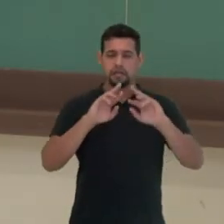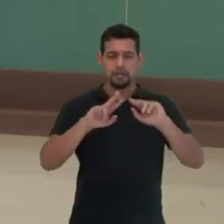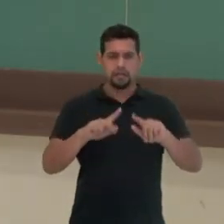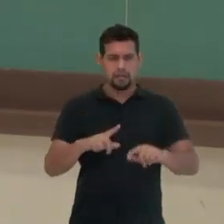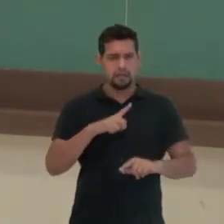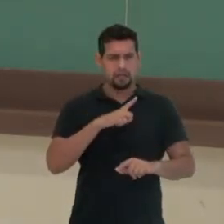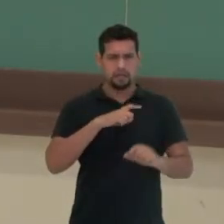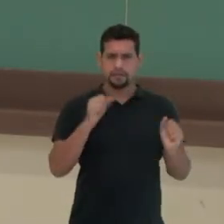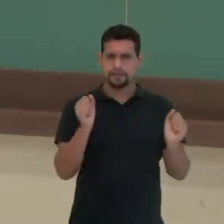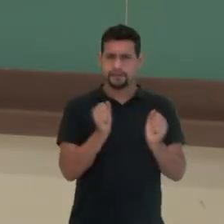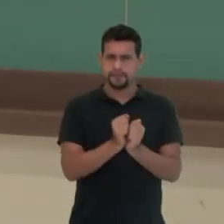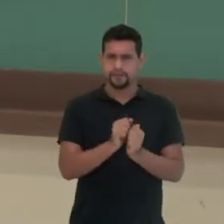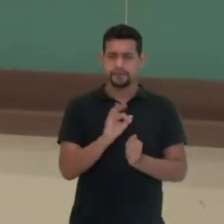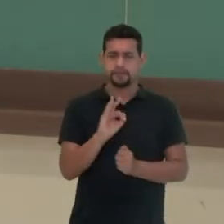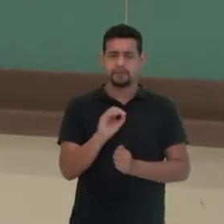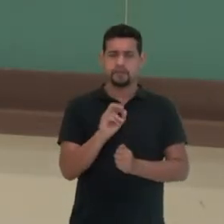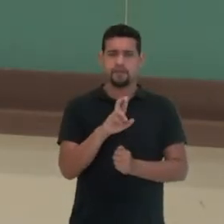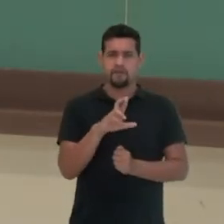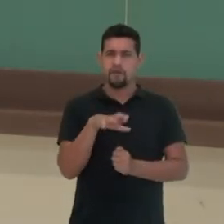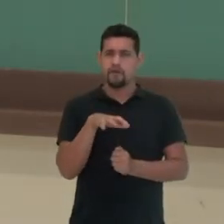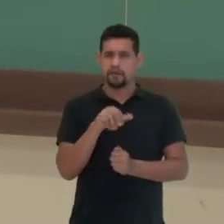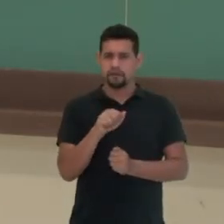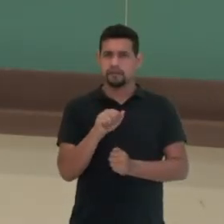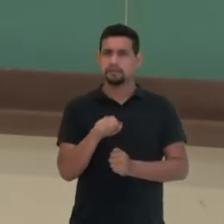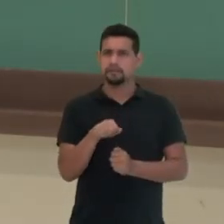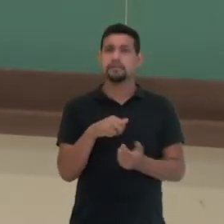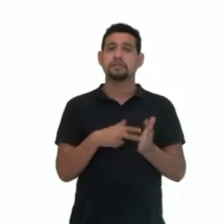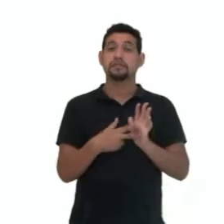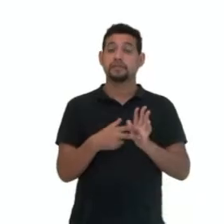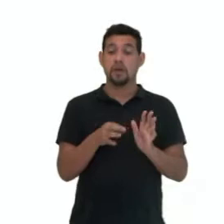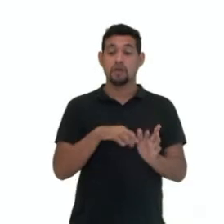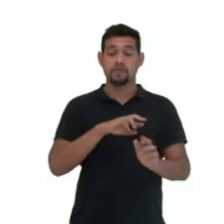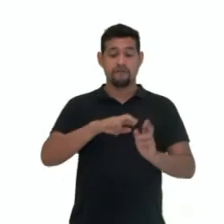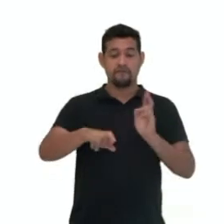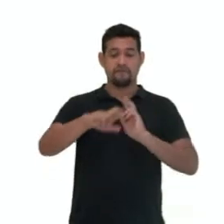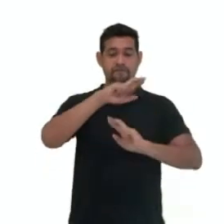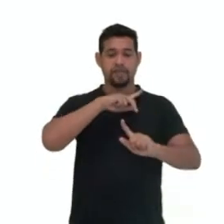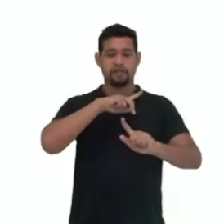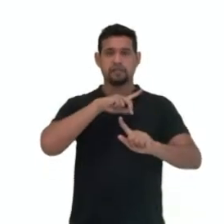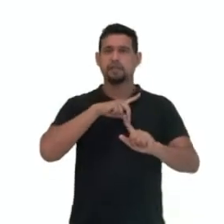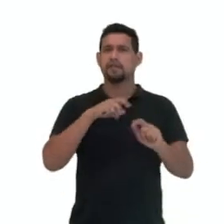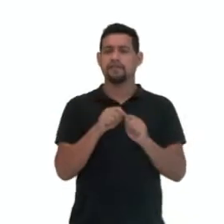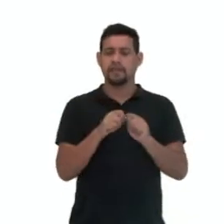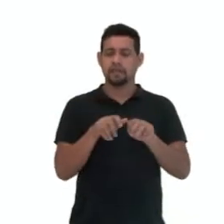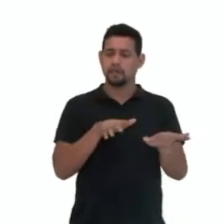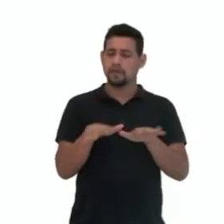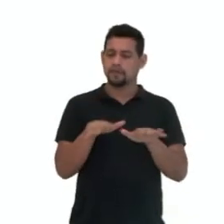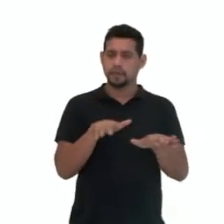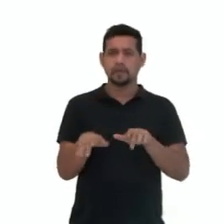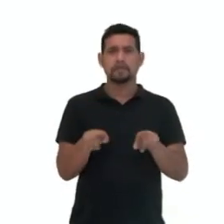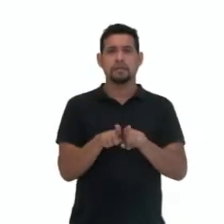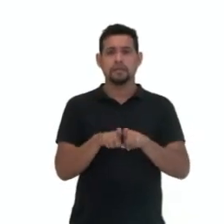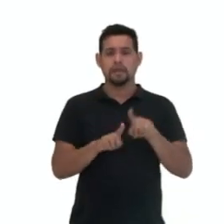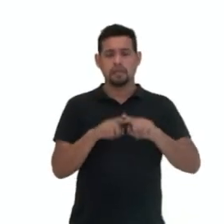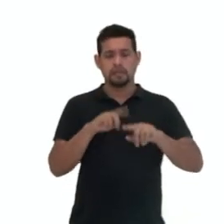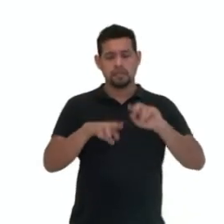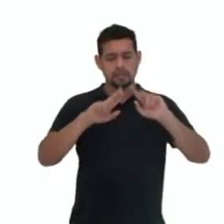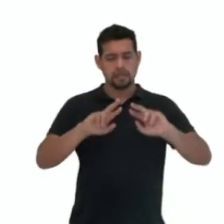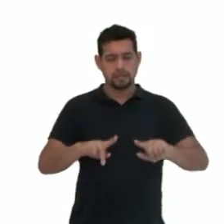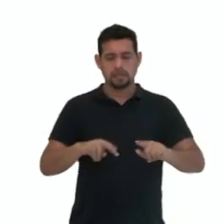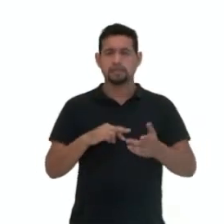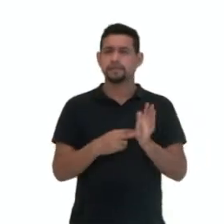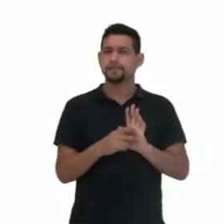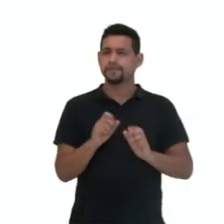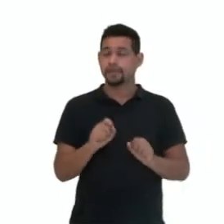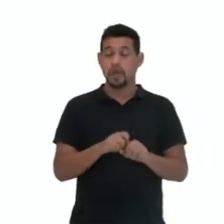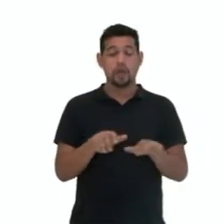está aqui, ó, na força resistente, que é a força contrária, né? Gerada ao movimento, né, pelo objeto que vai